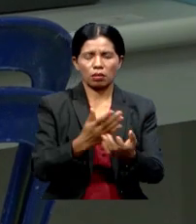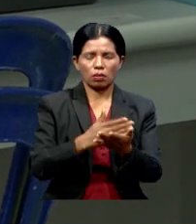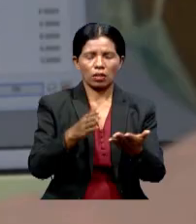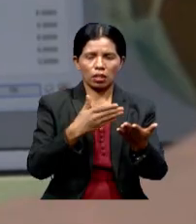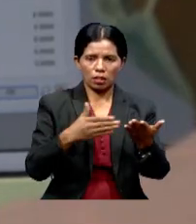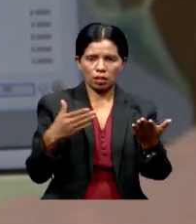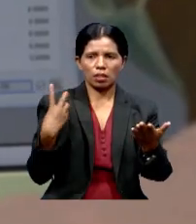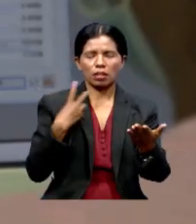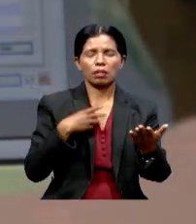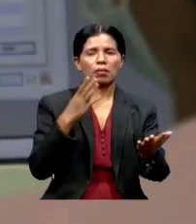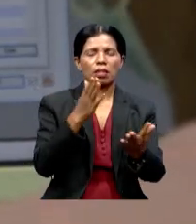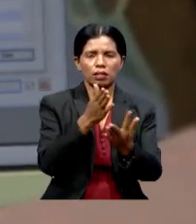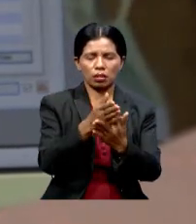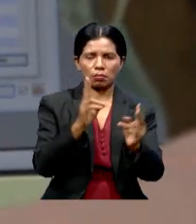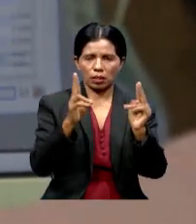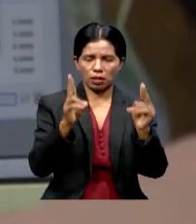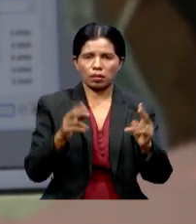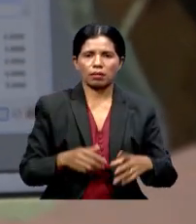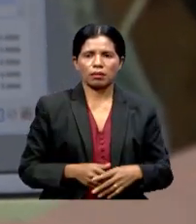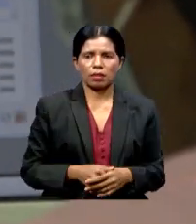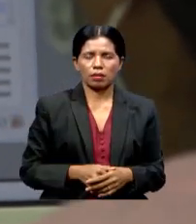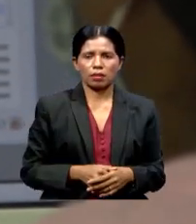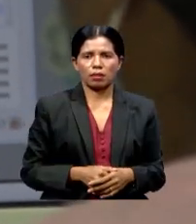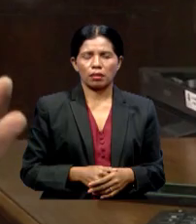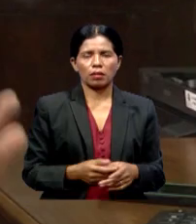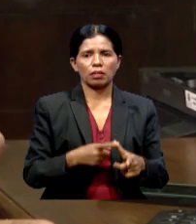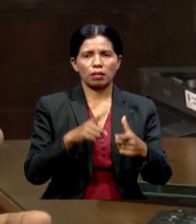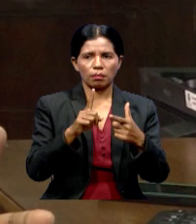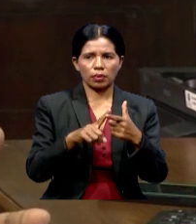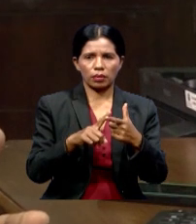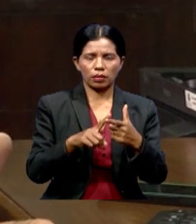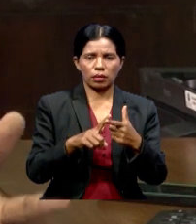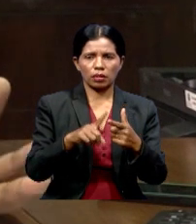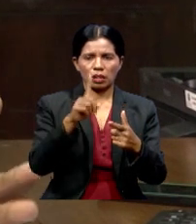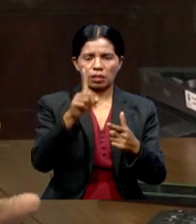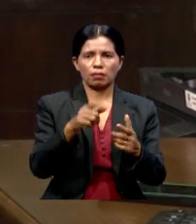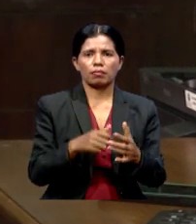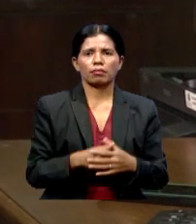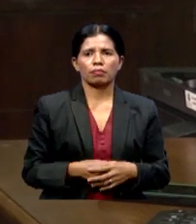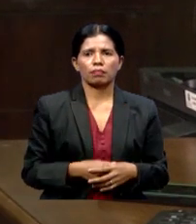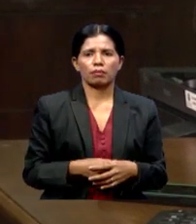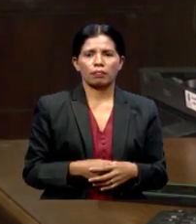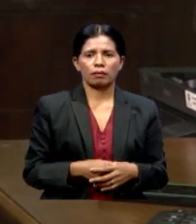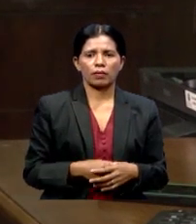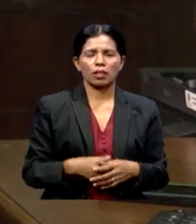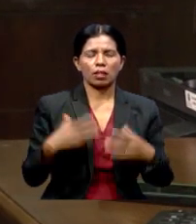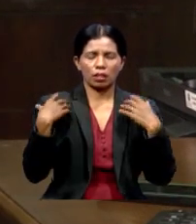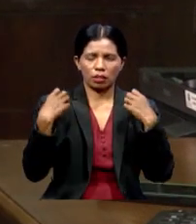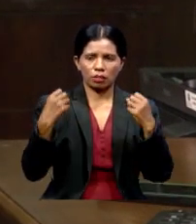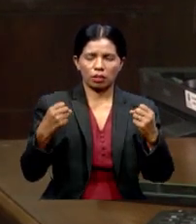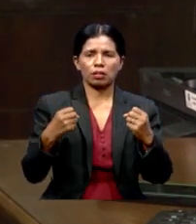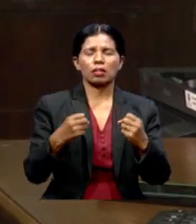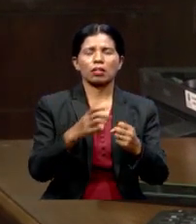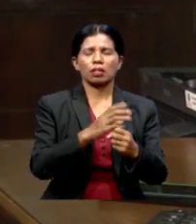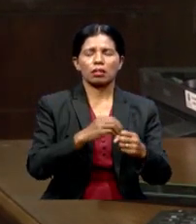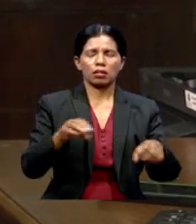bele acesso ne lais liu. Ida selo maka comitmento governo